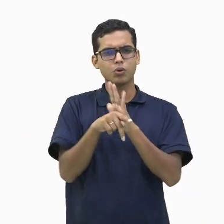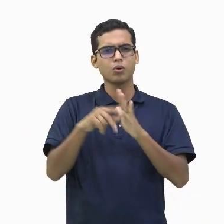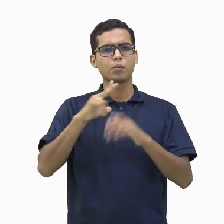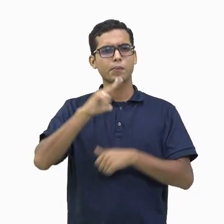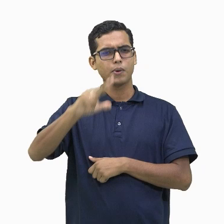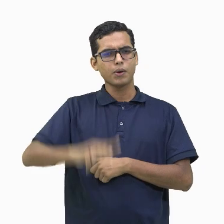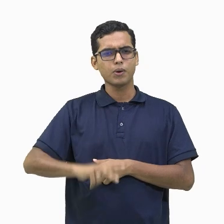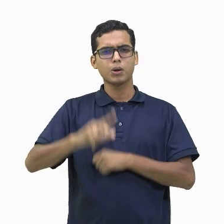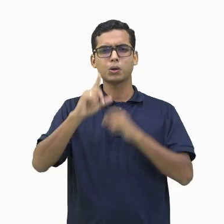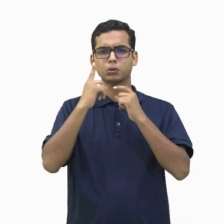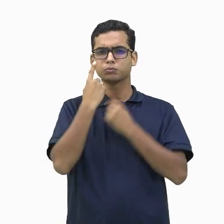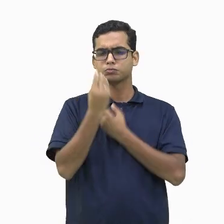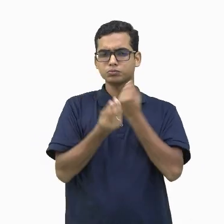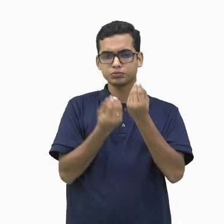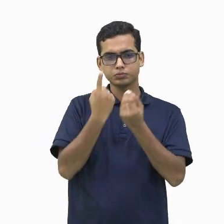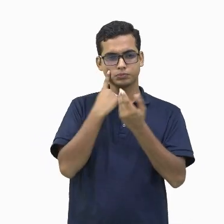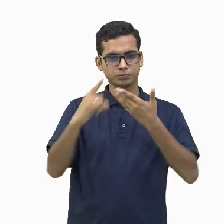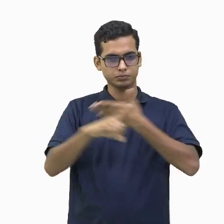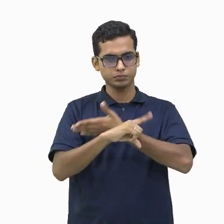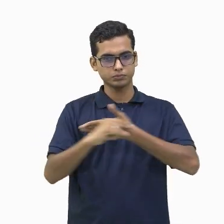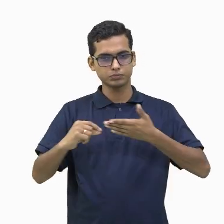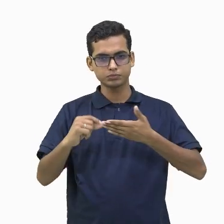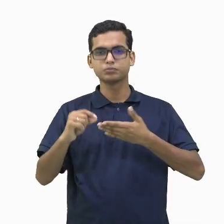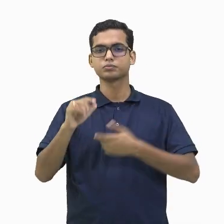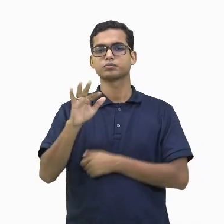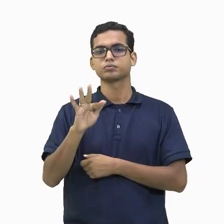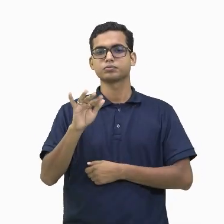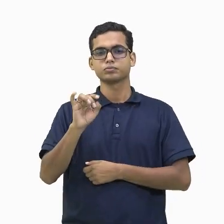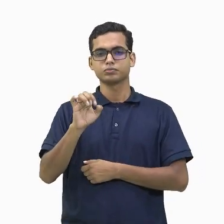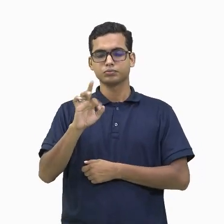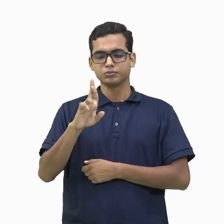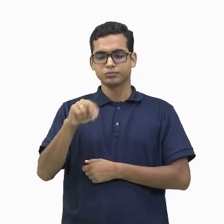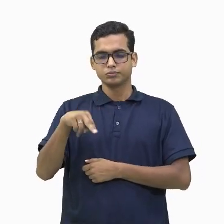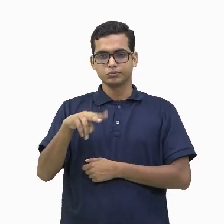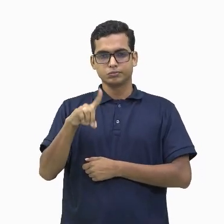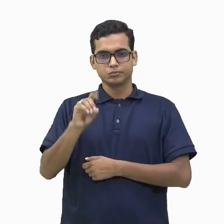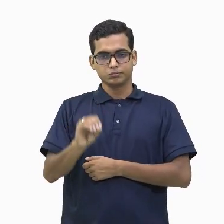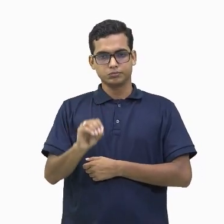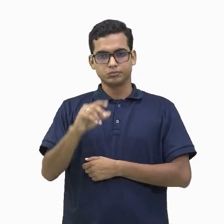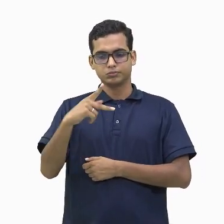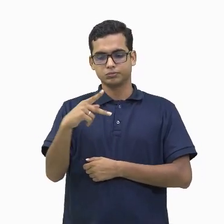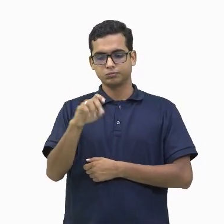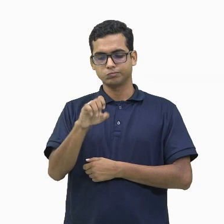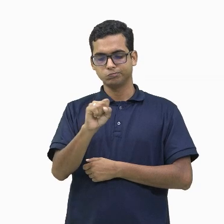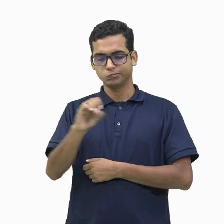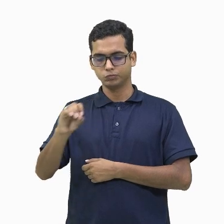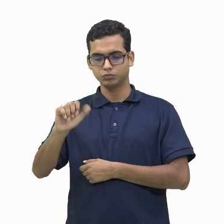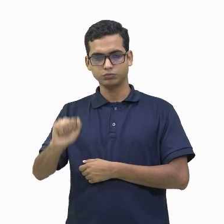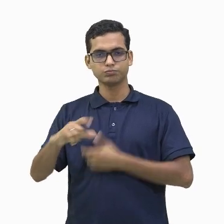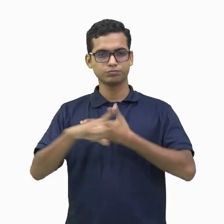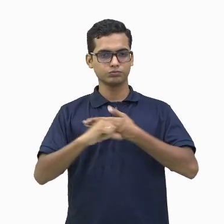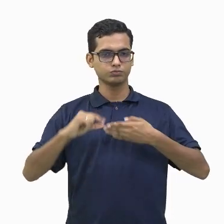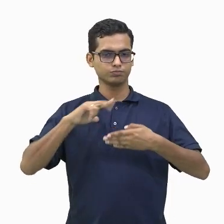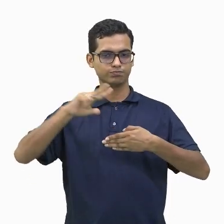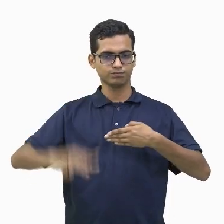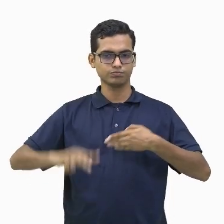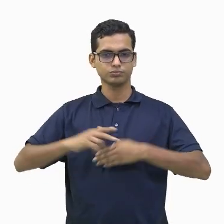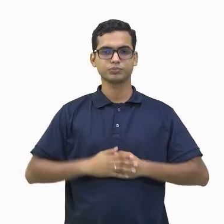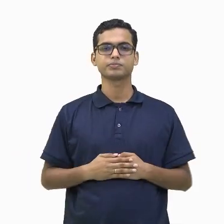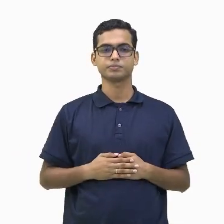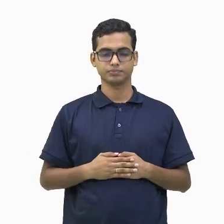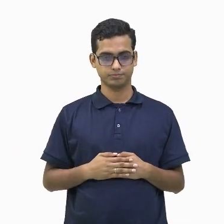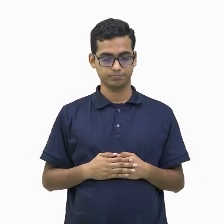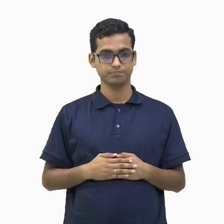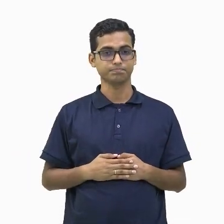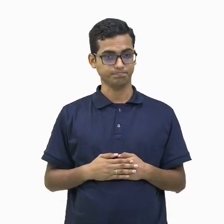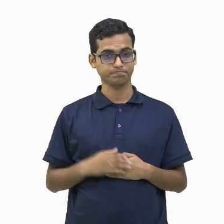Português, que foi escrito por Fernando Pessoa, e ele usa essa expressão, mar salgado. Nota que são 2 palavras